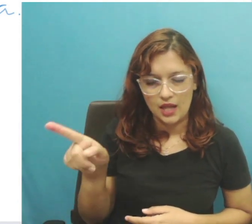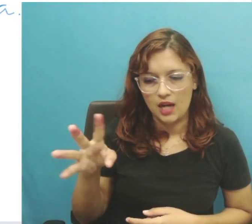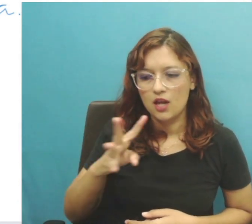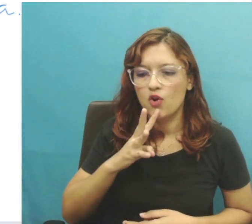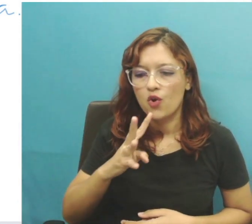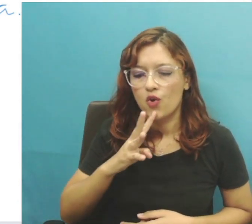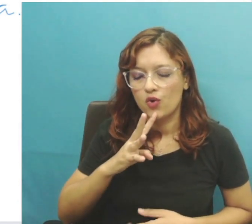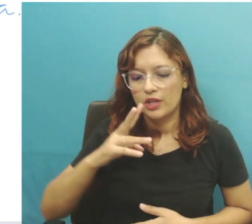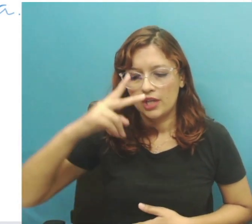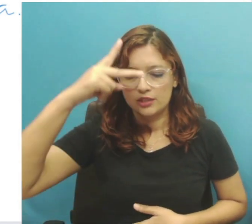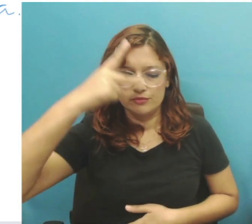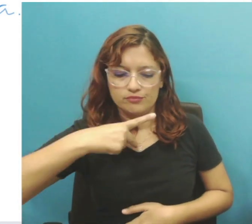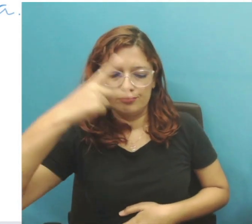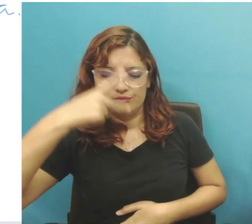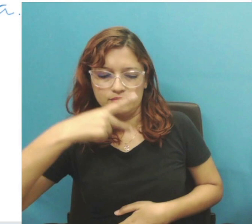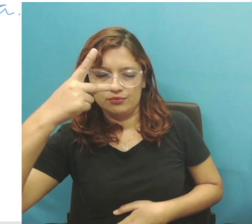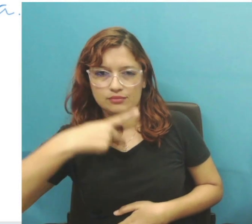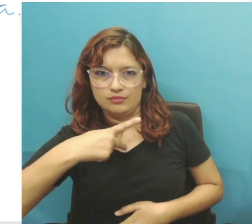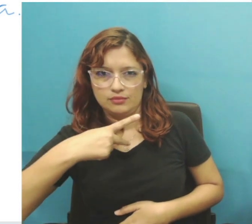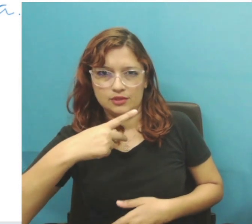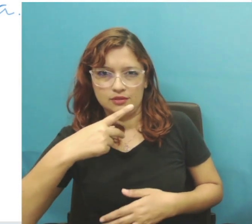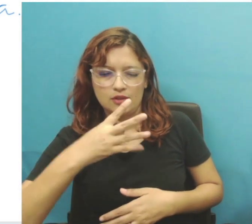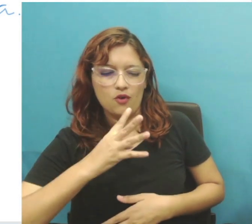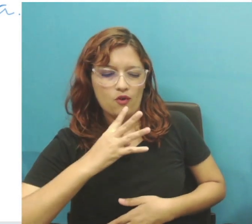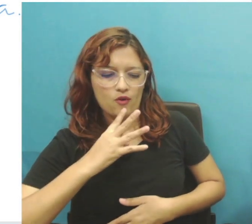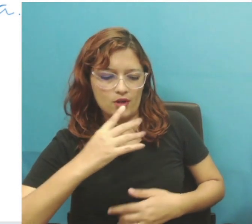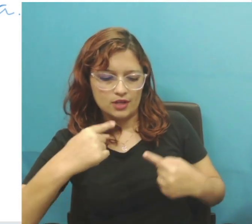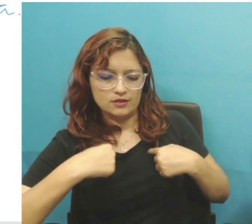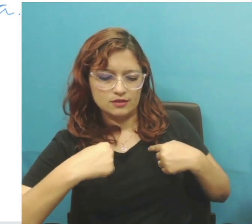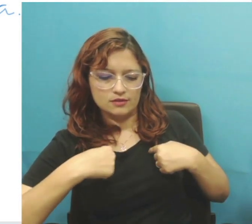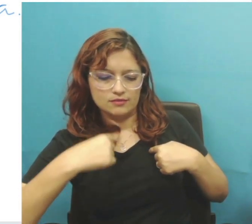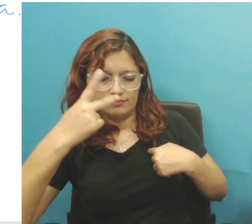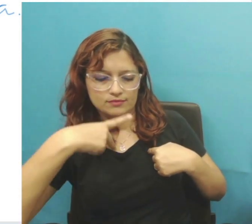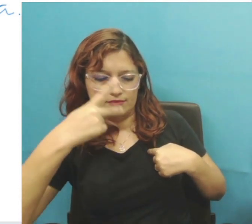ela conhece a si mesma.